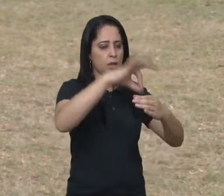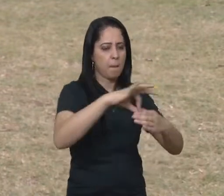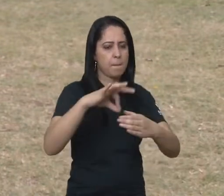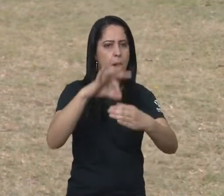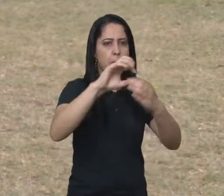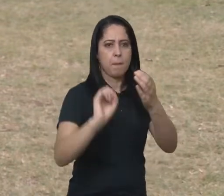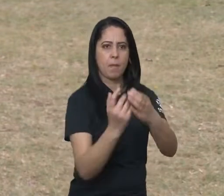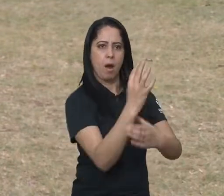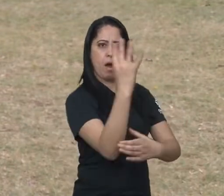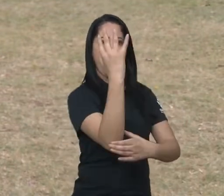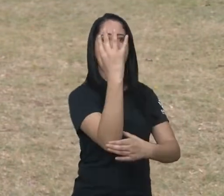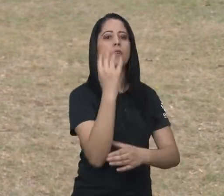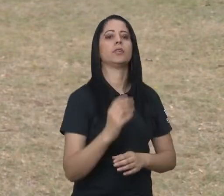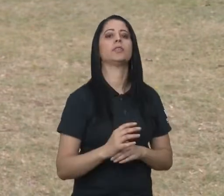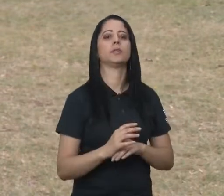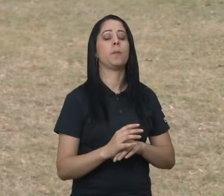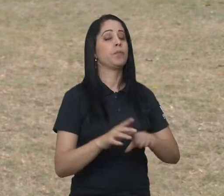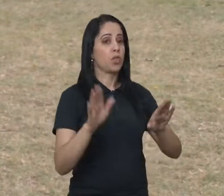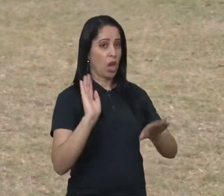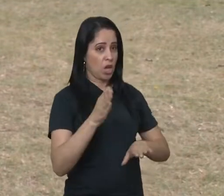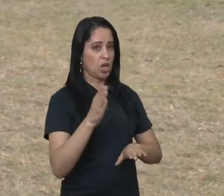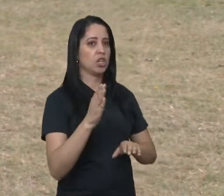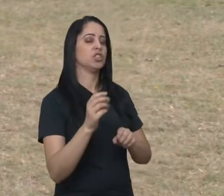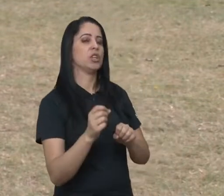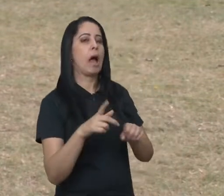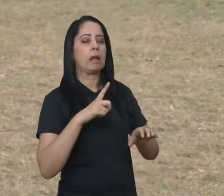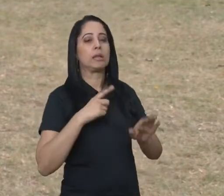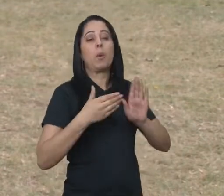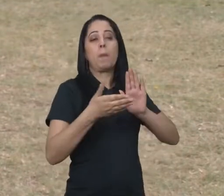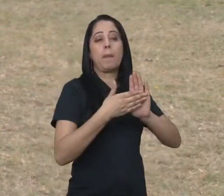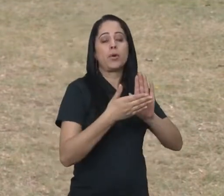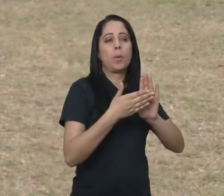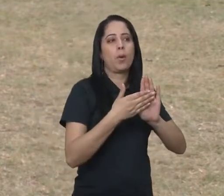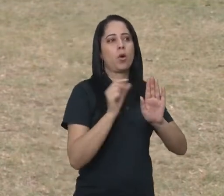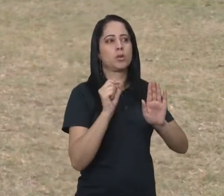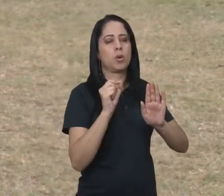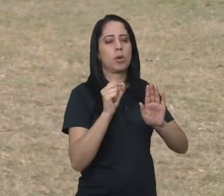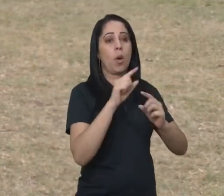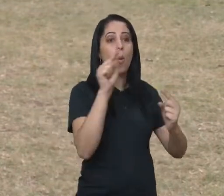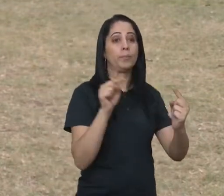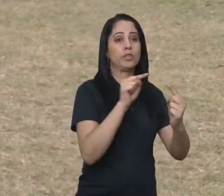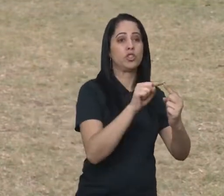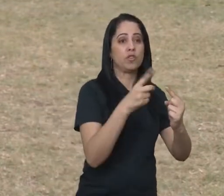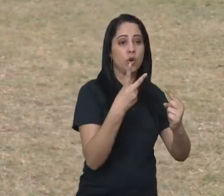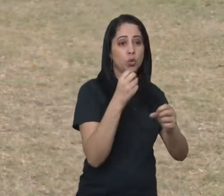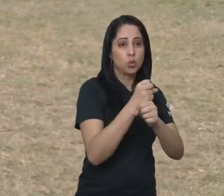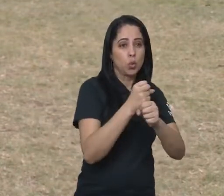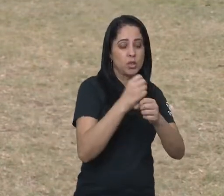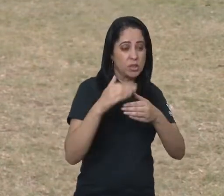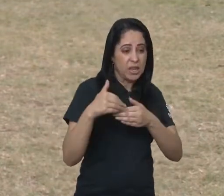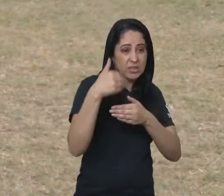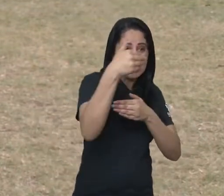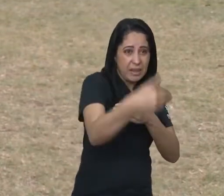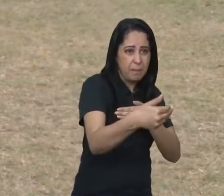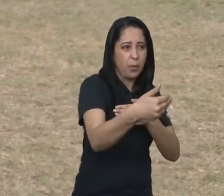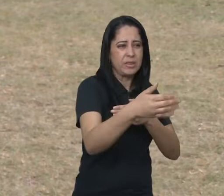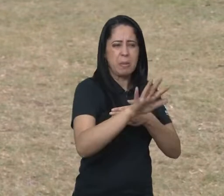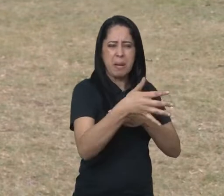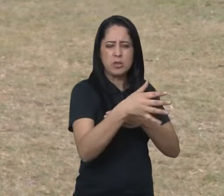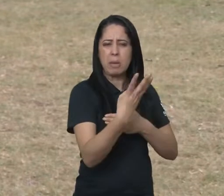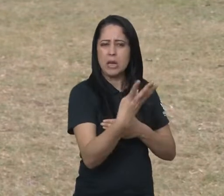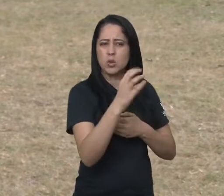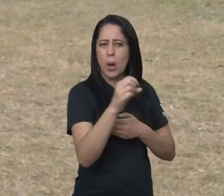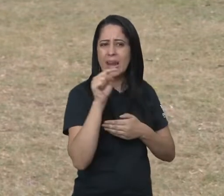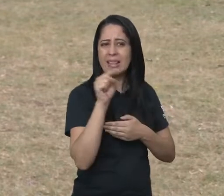agora tem um plano, que a gente até passou pelo Conselho do Meio Ambiente, um plano para os próximos 2 anos, mais ou menos uns 38 a 40